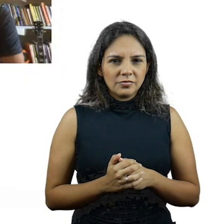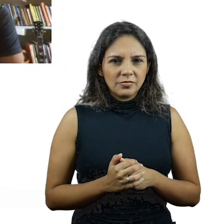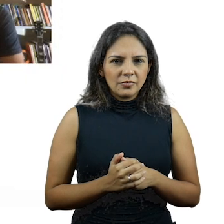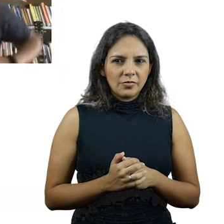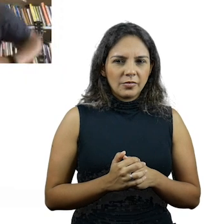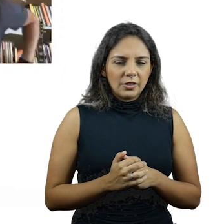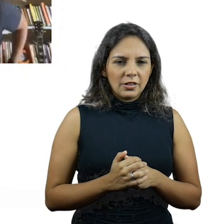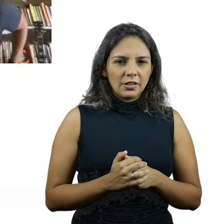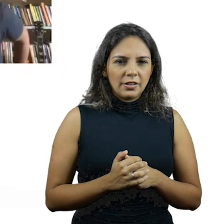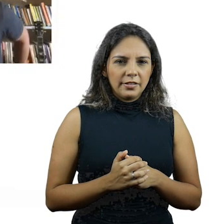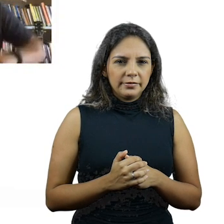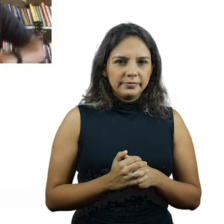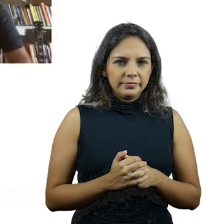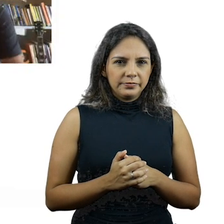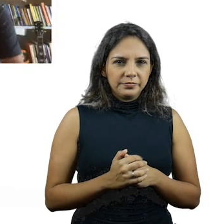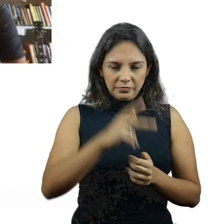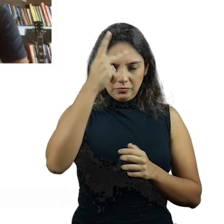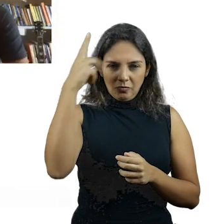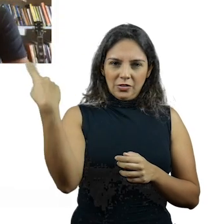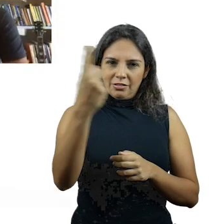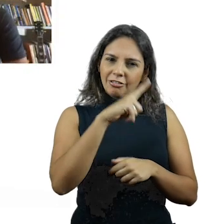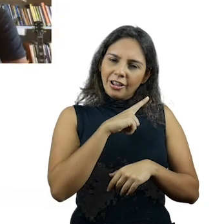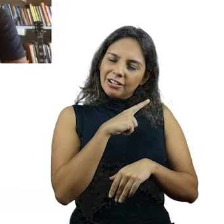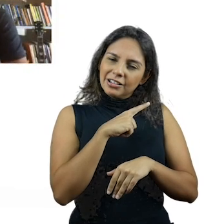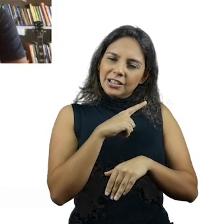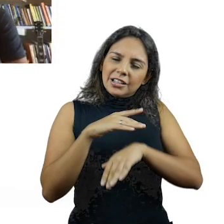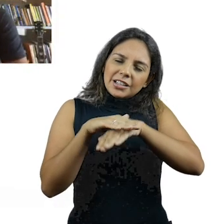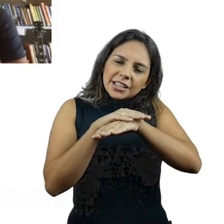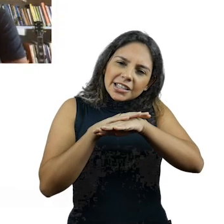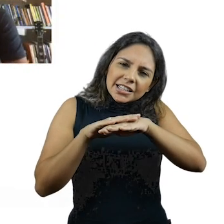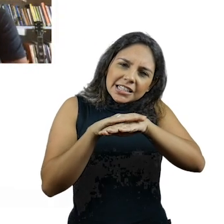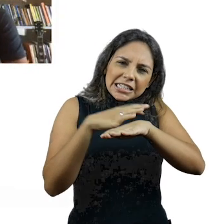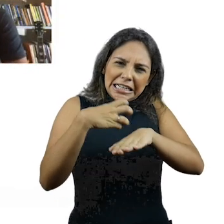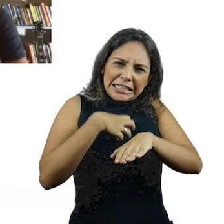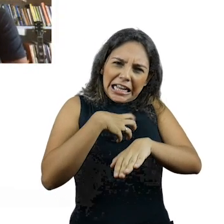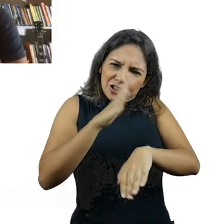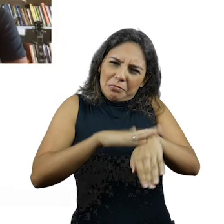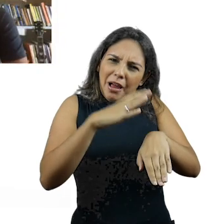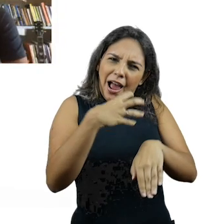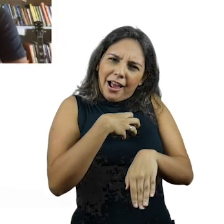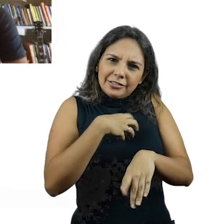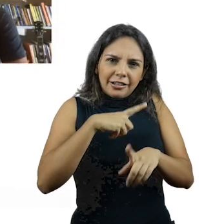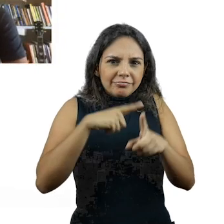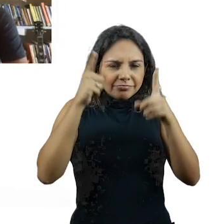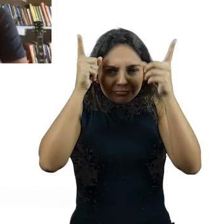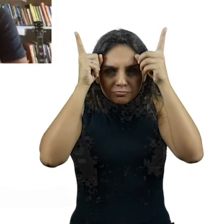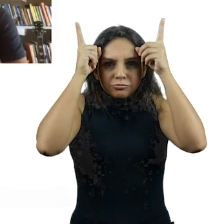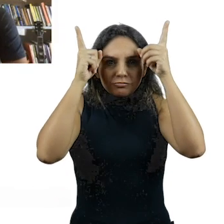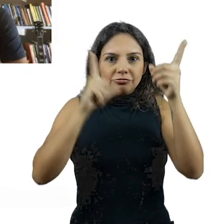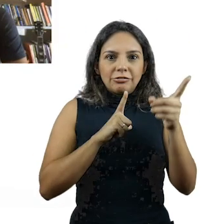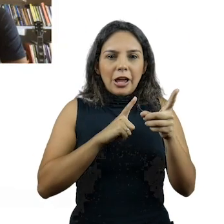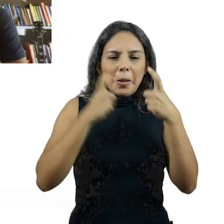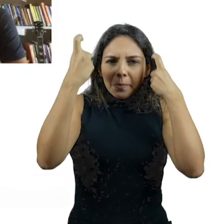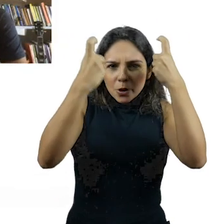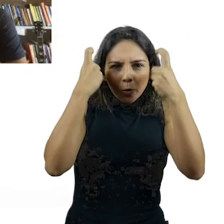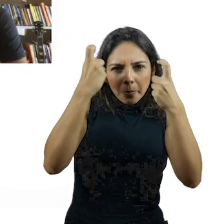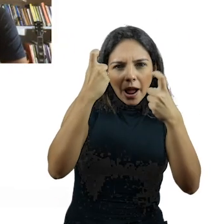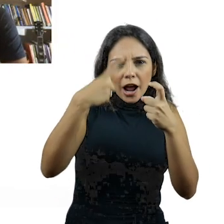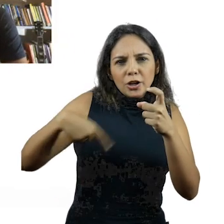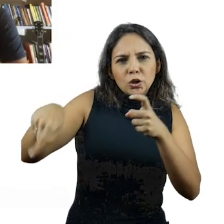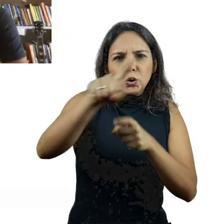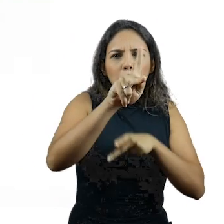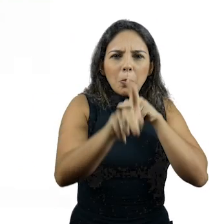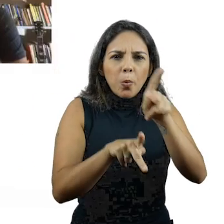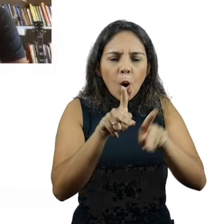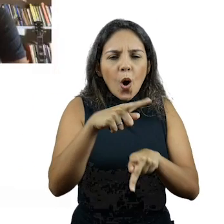pessoas que têm essa sensibilidade maior, né, que têm essa antena ligada aí para o coletivo, né, para o bem